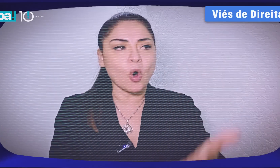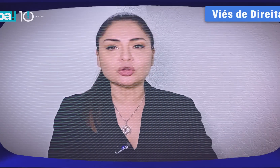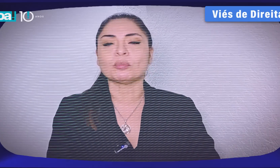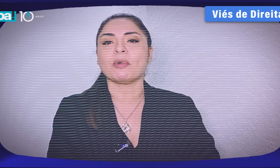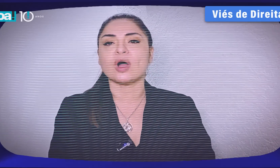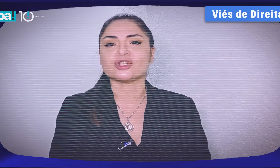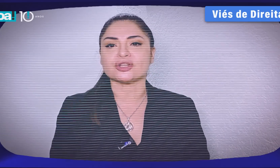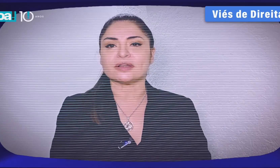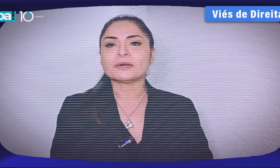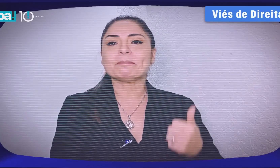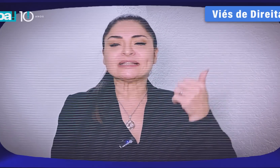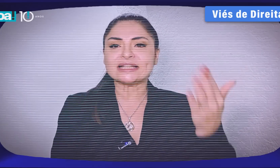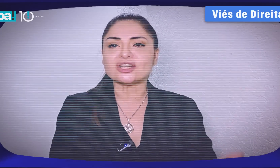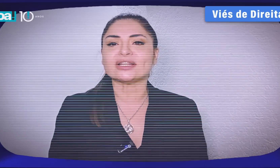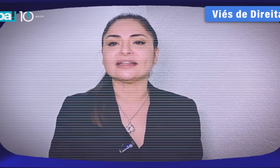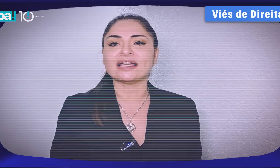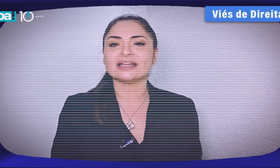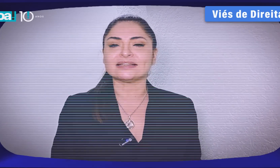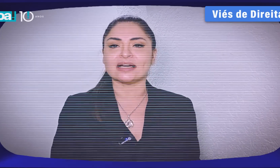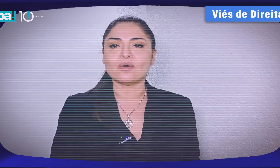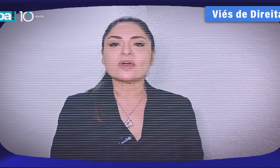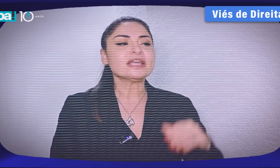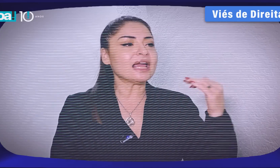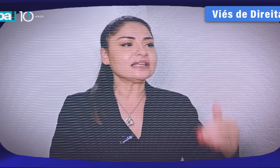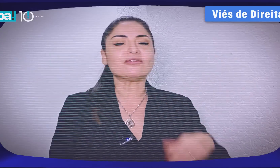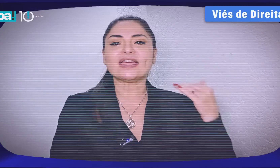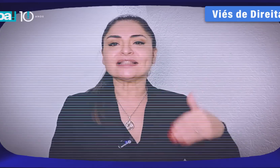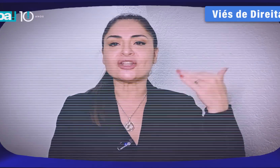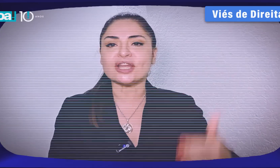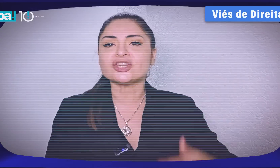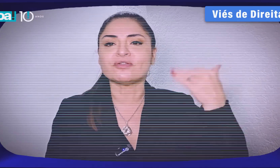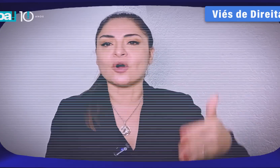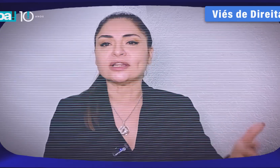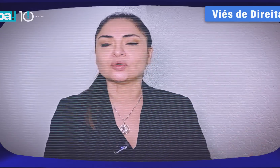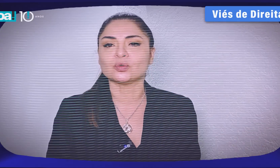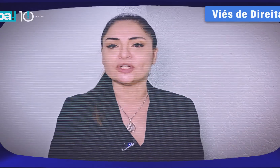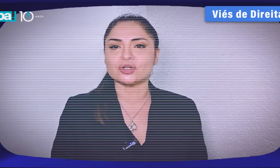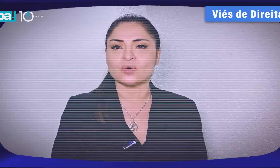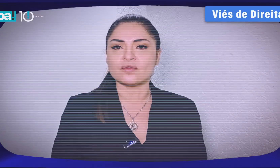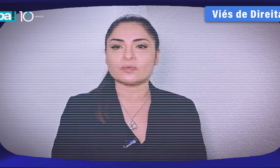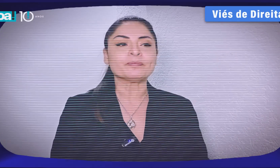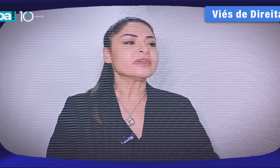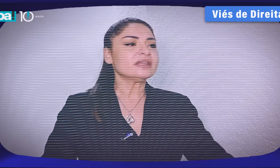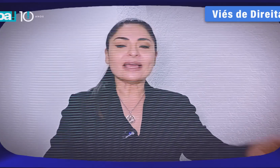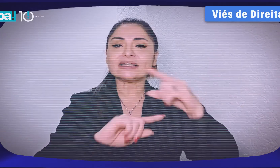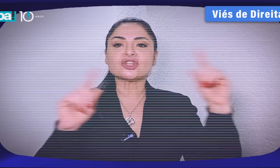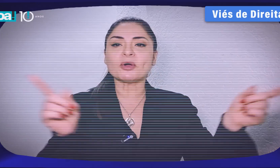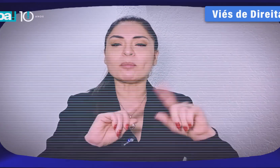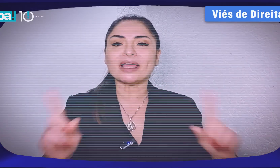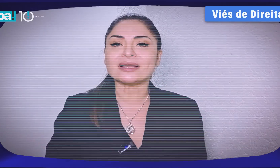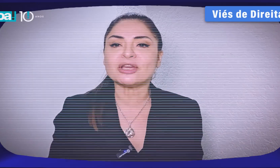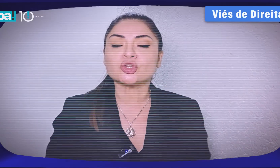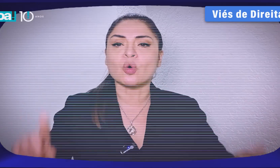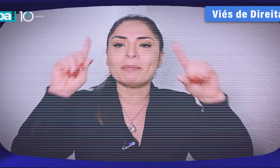um outro poste para se candidatar à eleição. E ainda vem essa gente e vota no Lula de novo. E essa